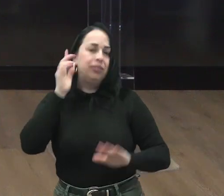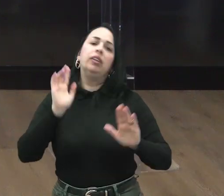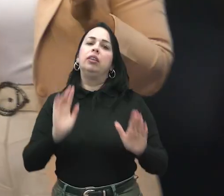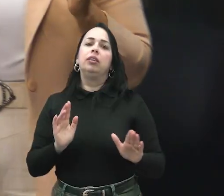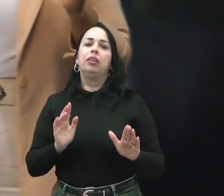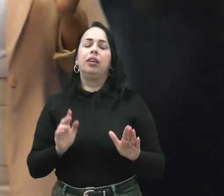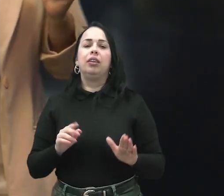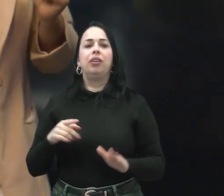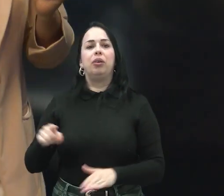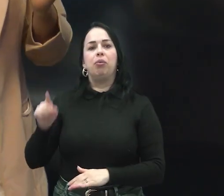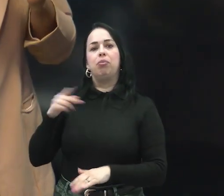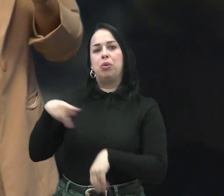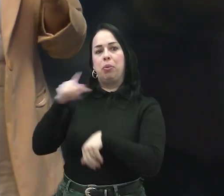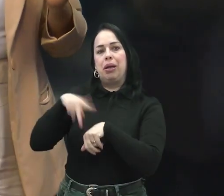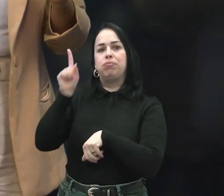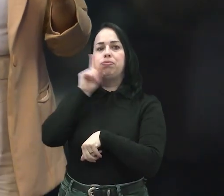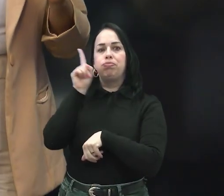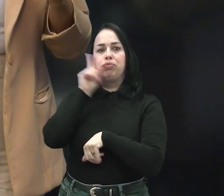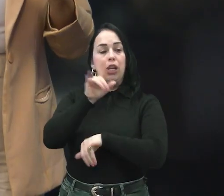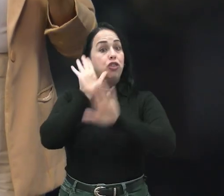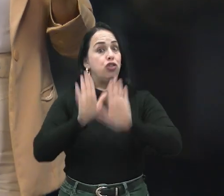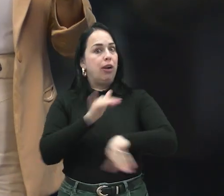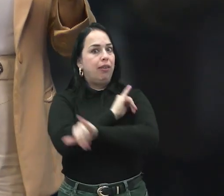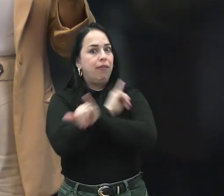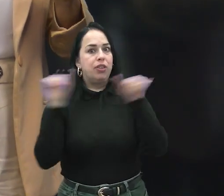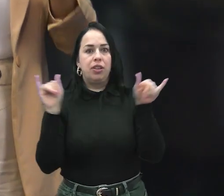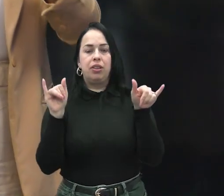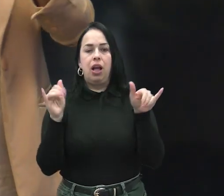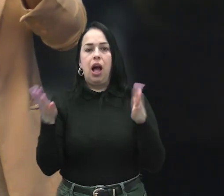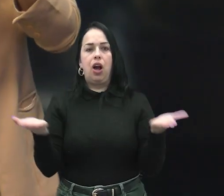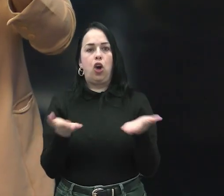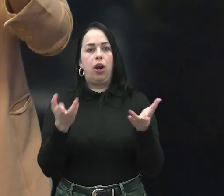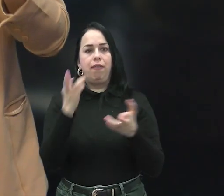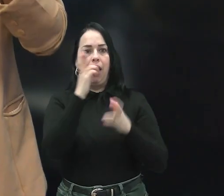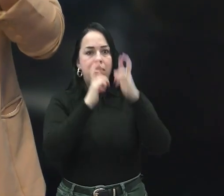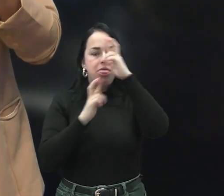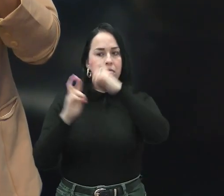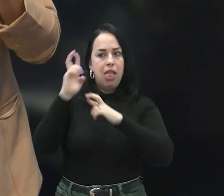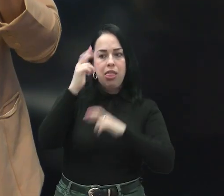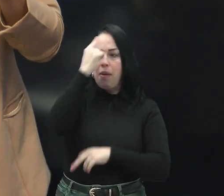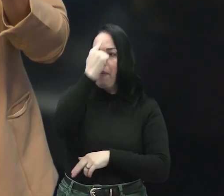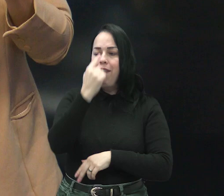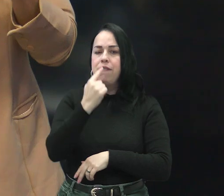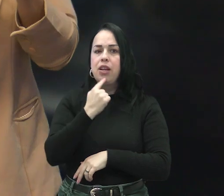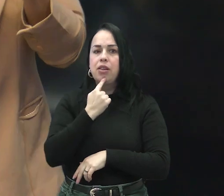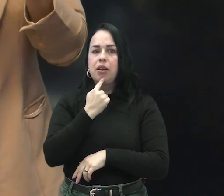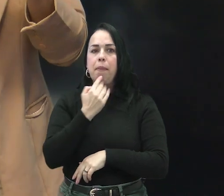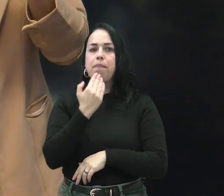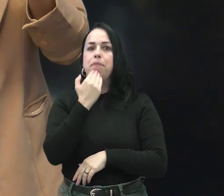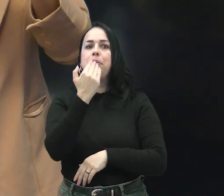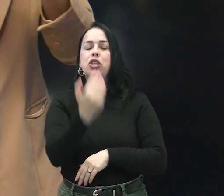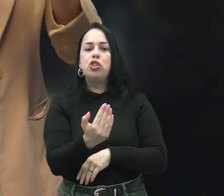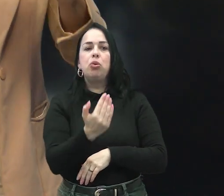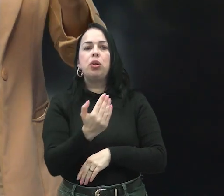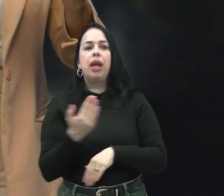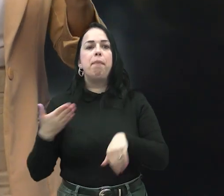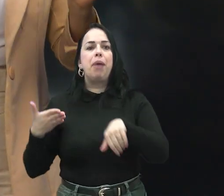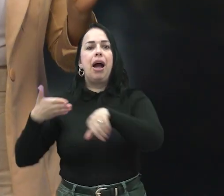vigiadas? Pois é, a Embaixada dos Estados Unidos, por exemplo, já avisou, vai monitorar o perfil de